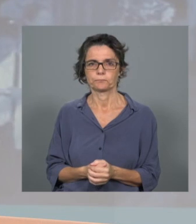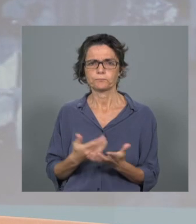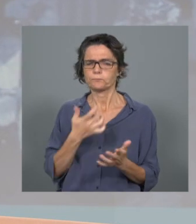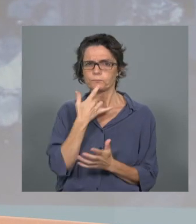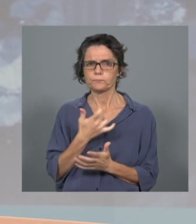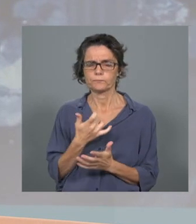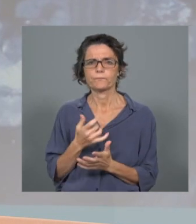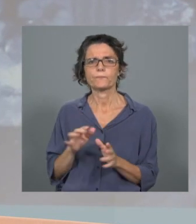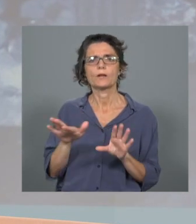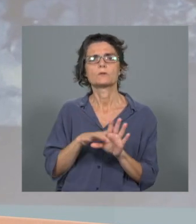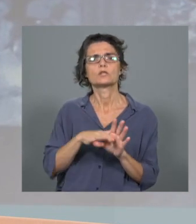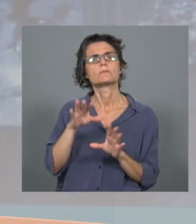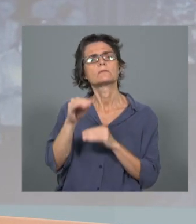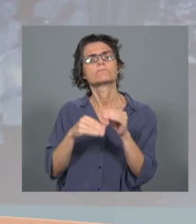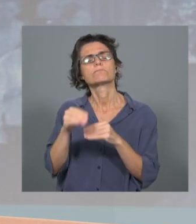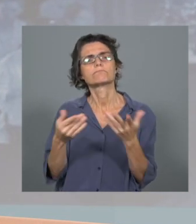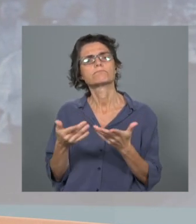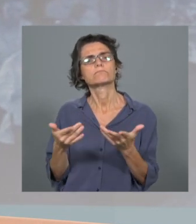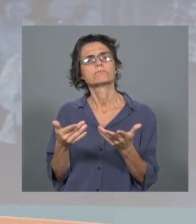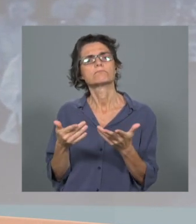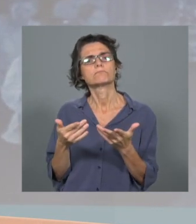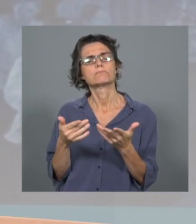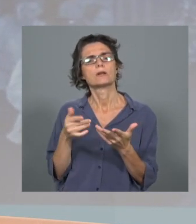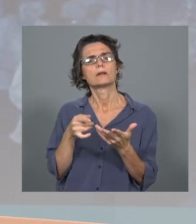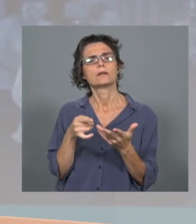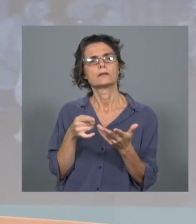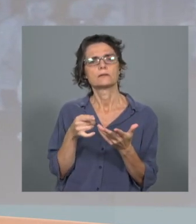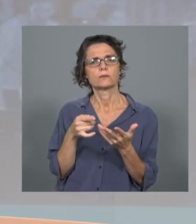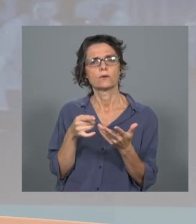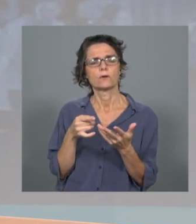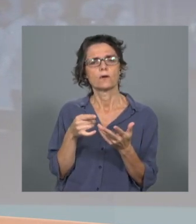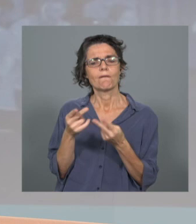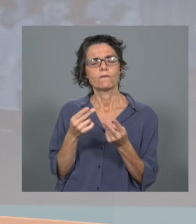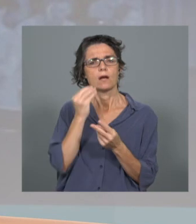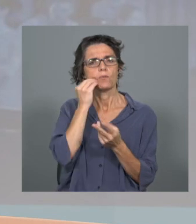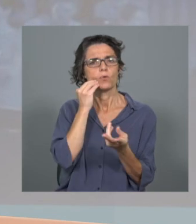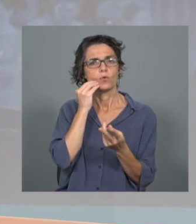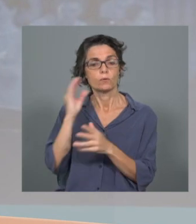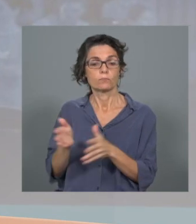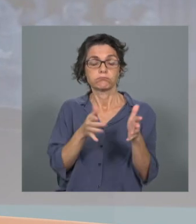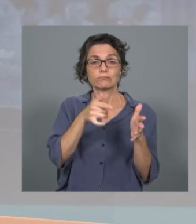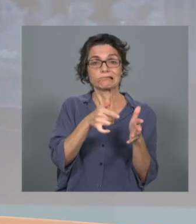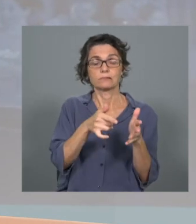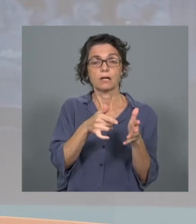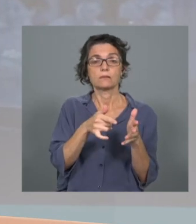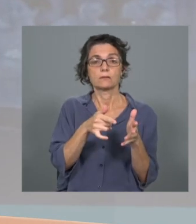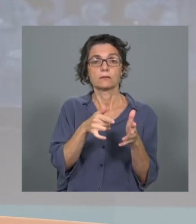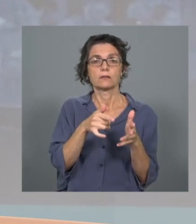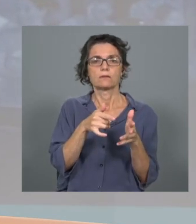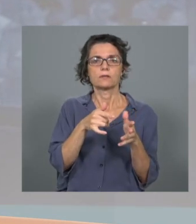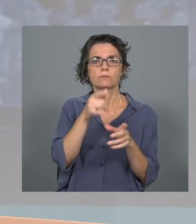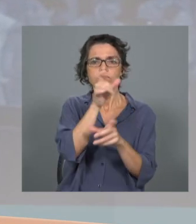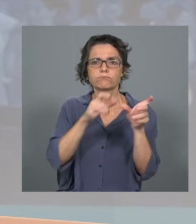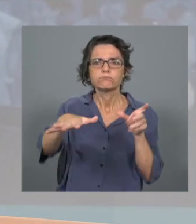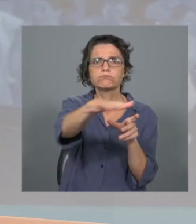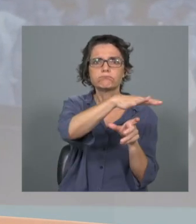nestas eleições? E aí também poderíamos até olhar, se calhar, dois fatores. Por um lado, o envolvimento de tantos